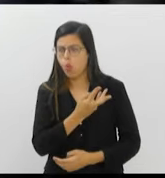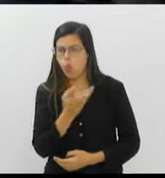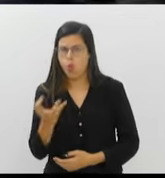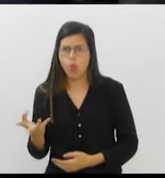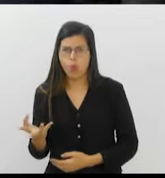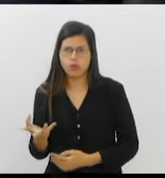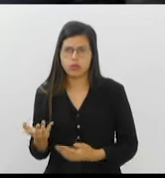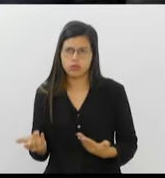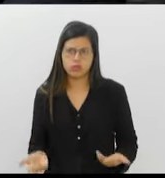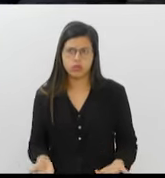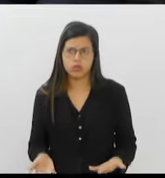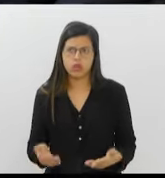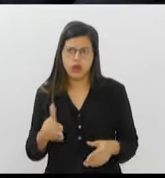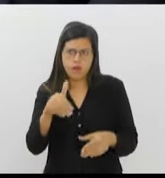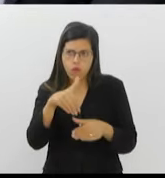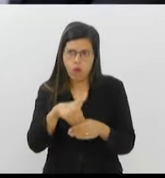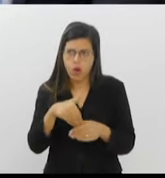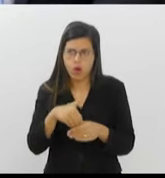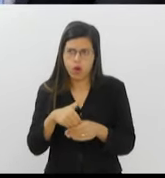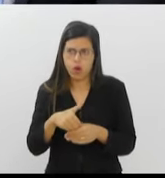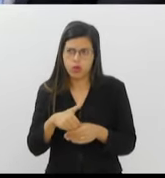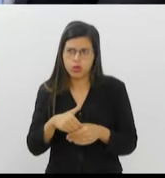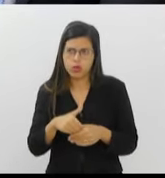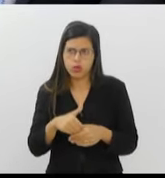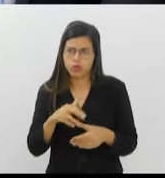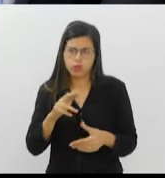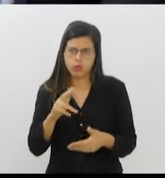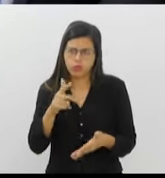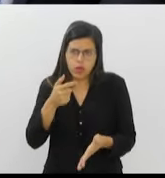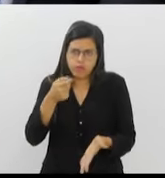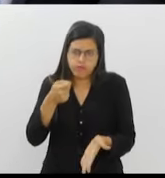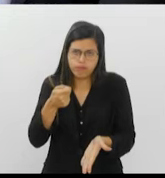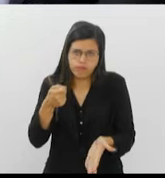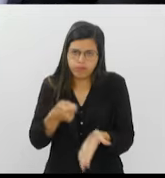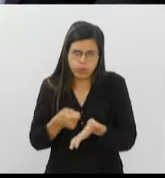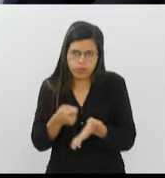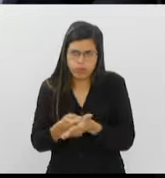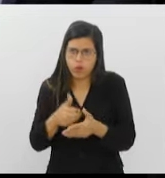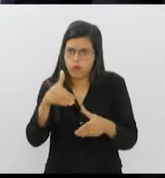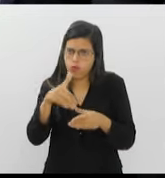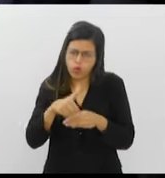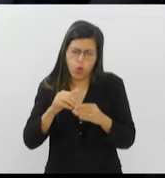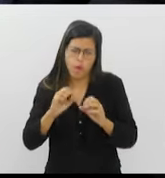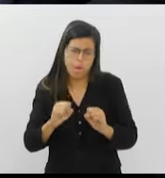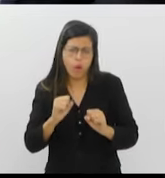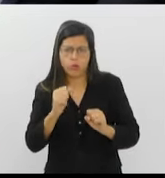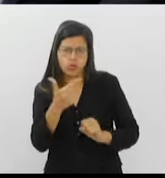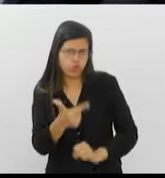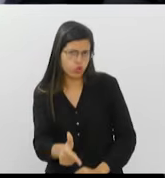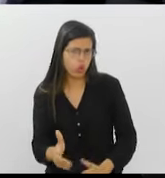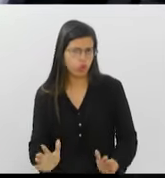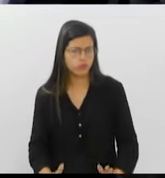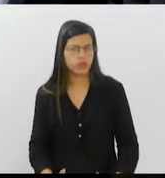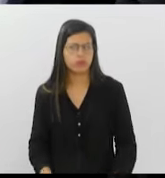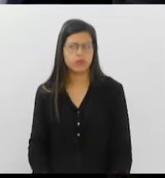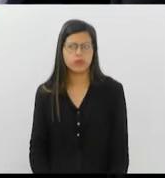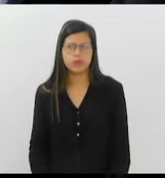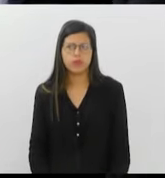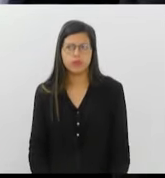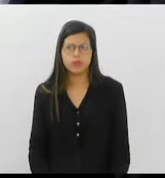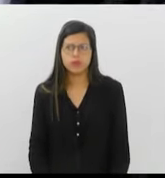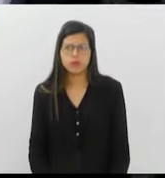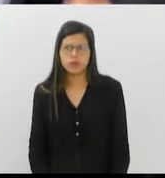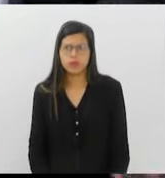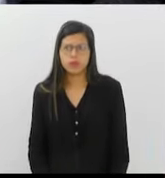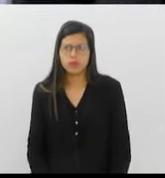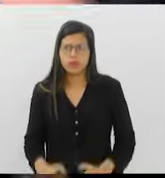é voto, não tem imposição nenhuma. É voto. Votou, pode ser reconduzido. É essa questão que eu acho que define a coisa. Não, deputado,